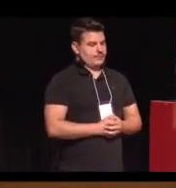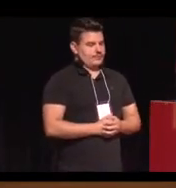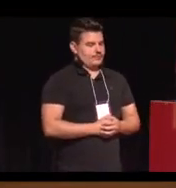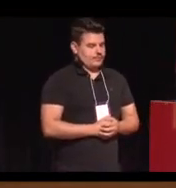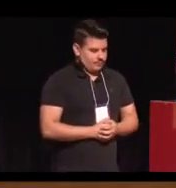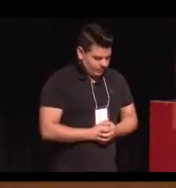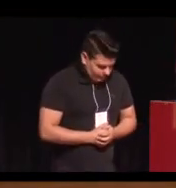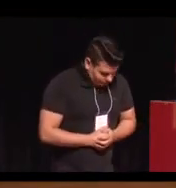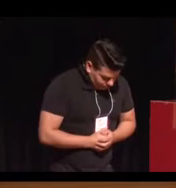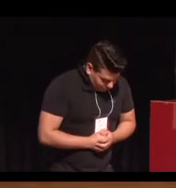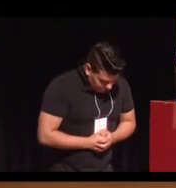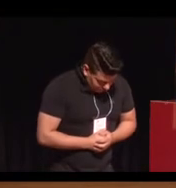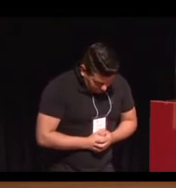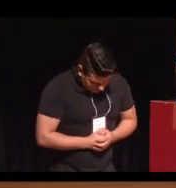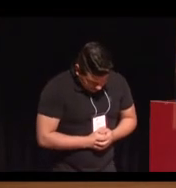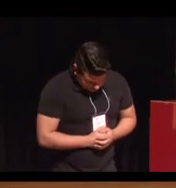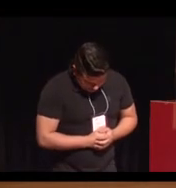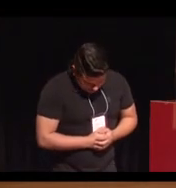Spoiler.